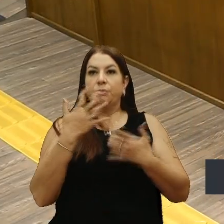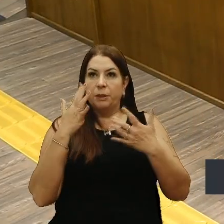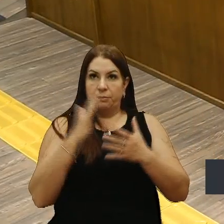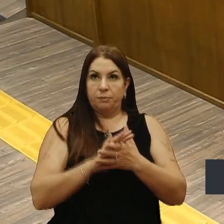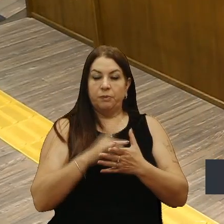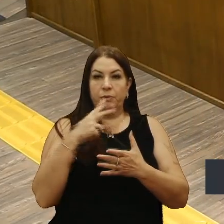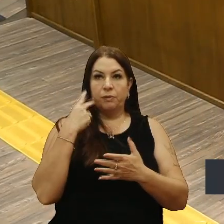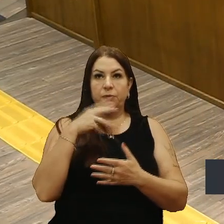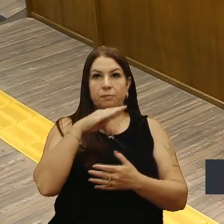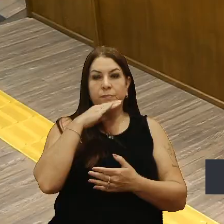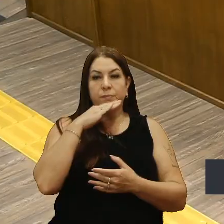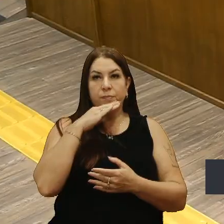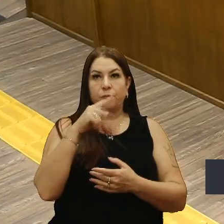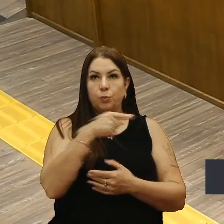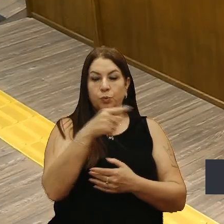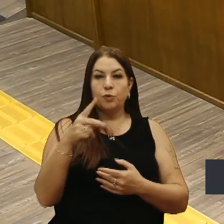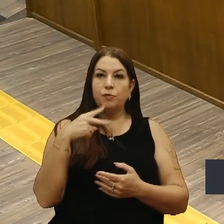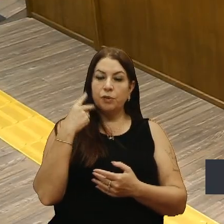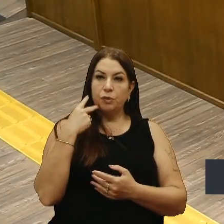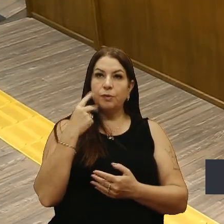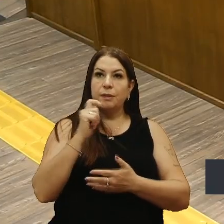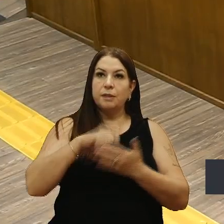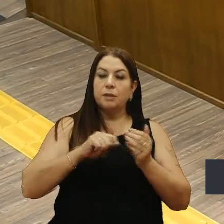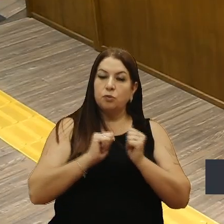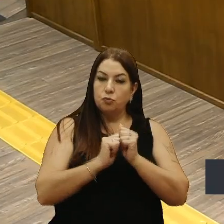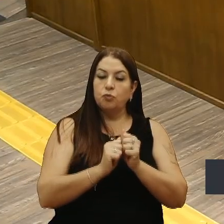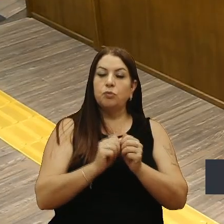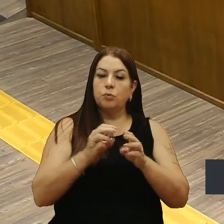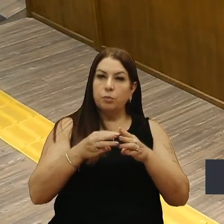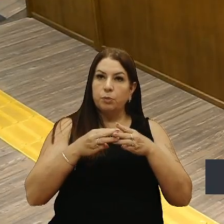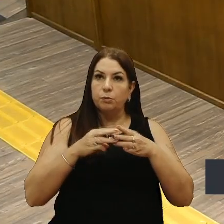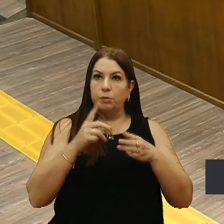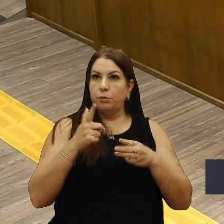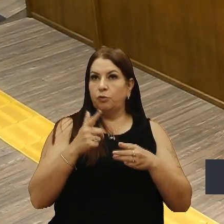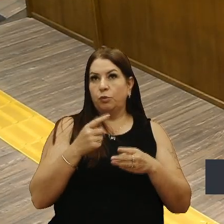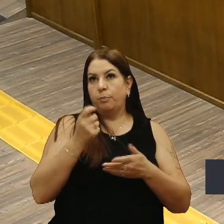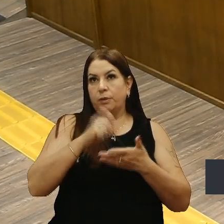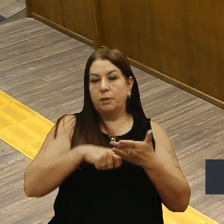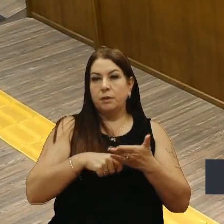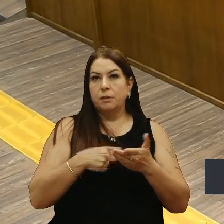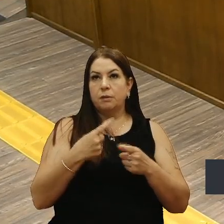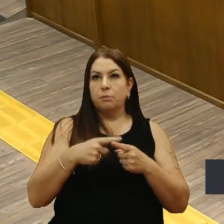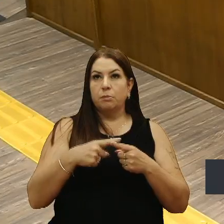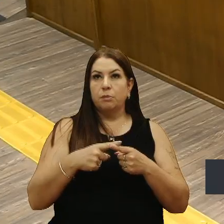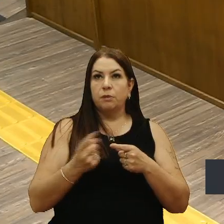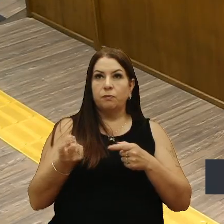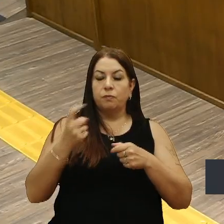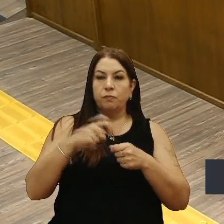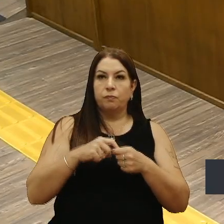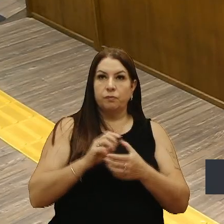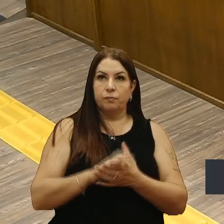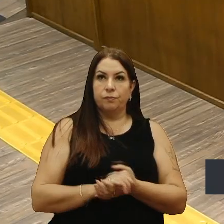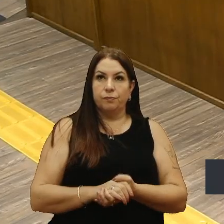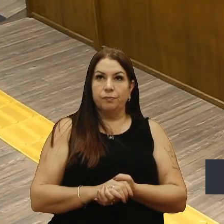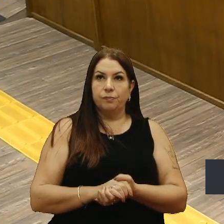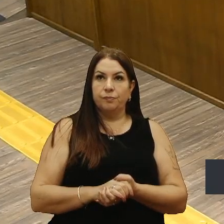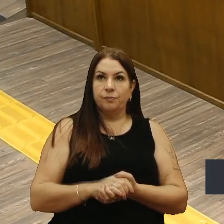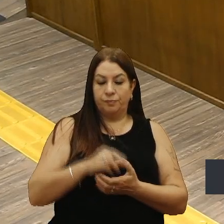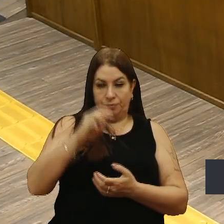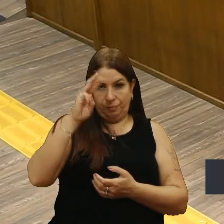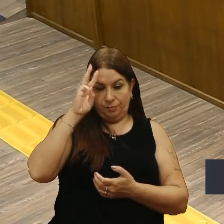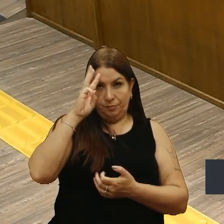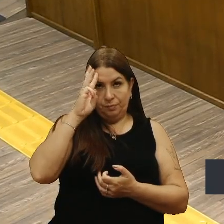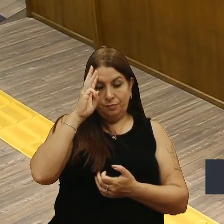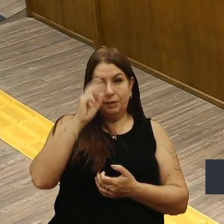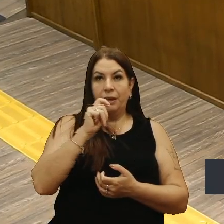o vereador Bortola e os demais vereadores que assinaram junto a moção. Eu não tive como assiná-la junto, porque retornei a casa na terça-feira